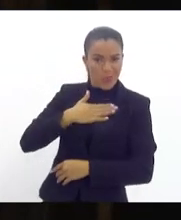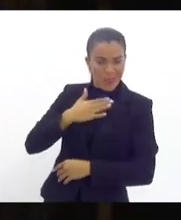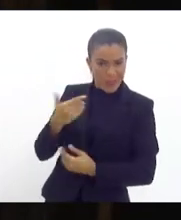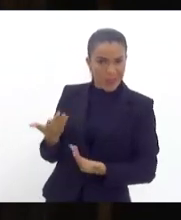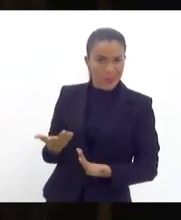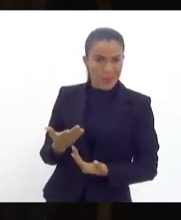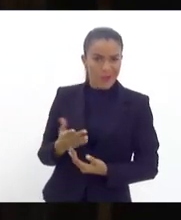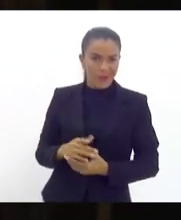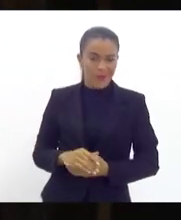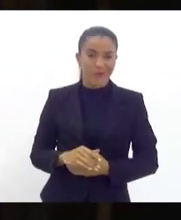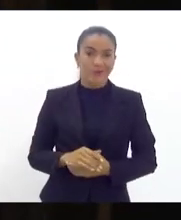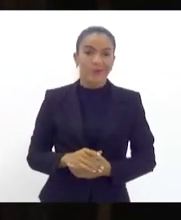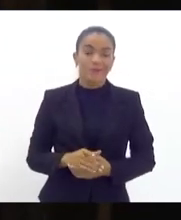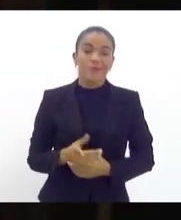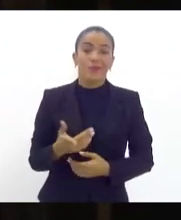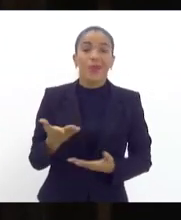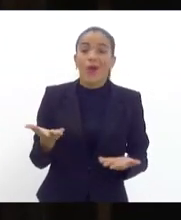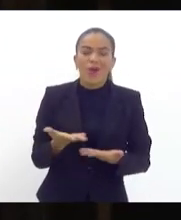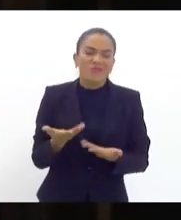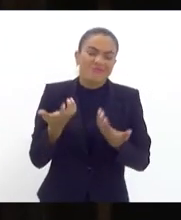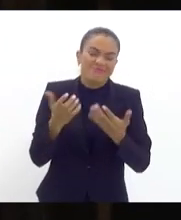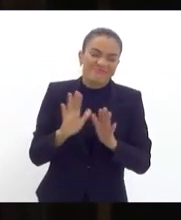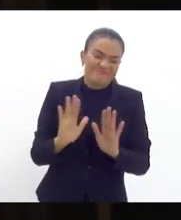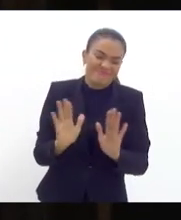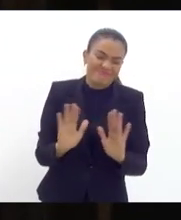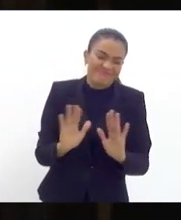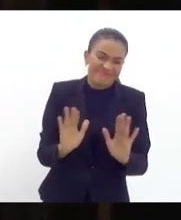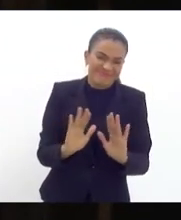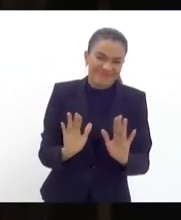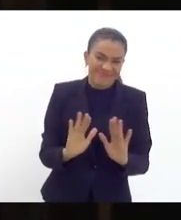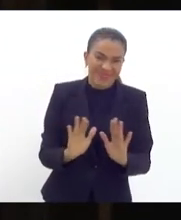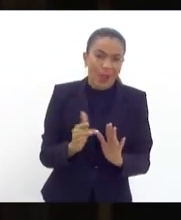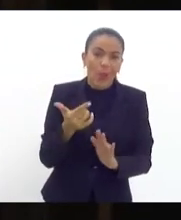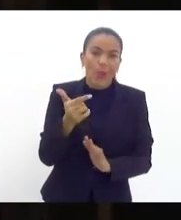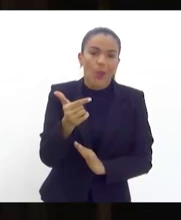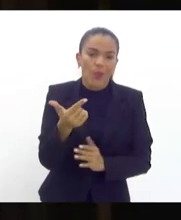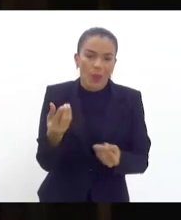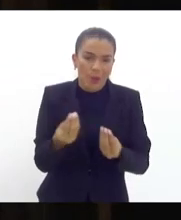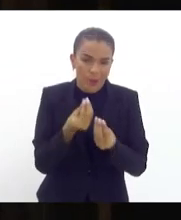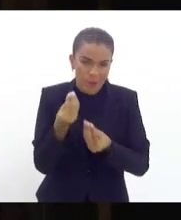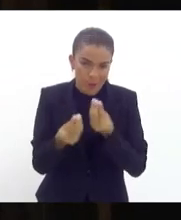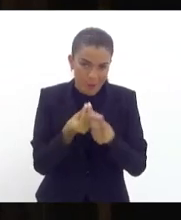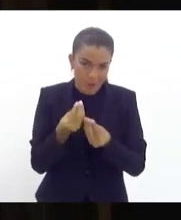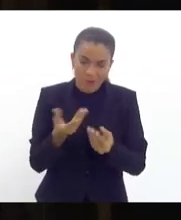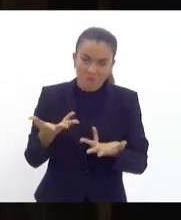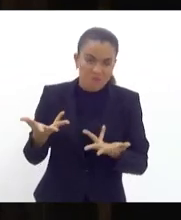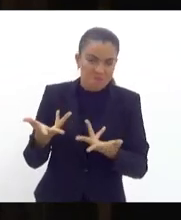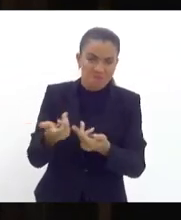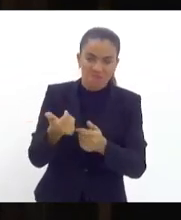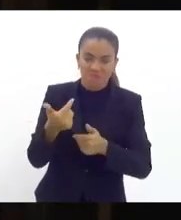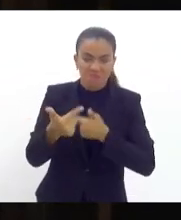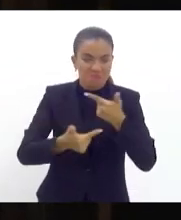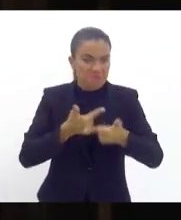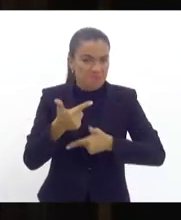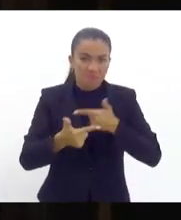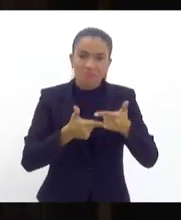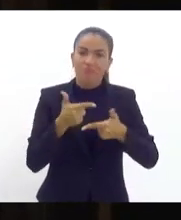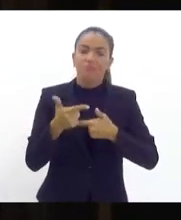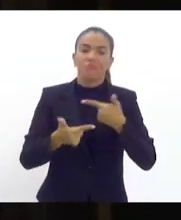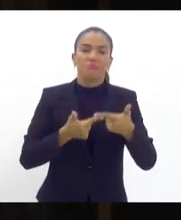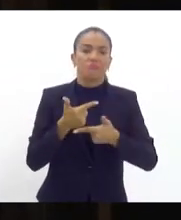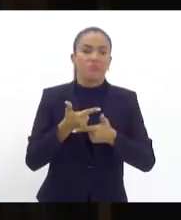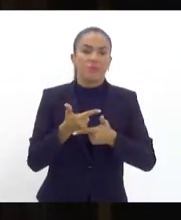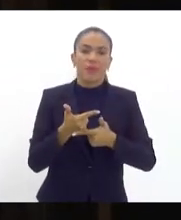mas não teria mesmo se eu quisesse não teria ele fez um excelente trabalho deixou a casa